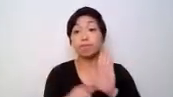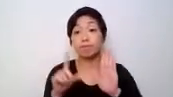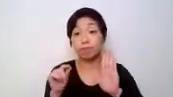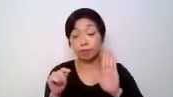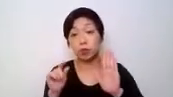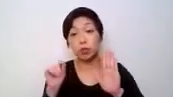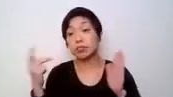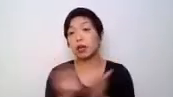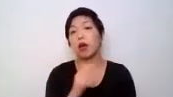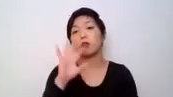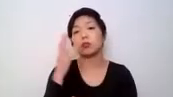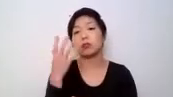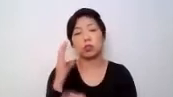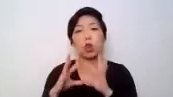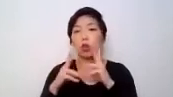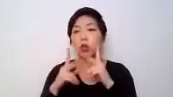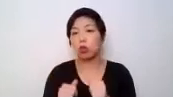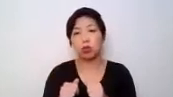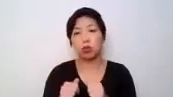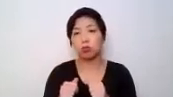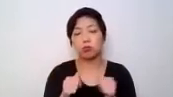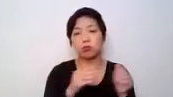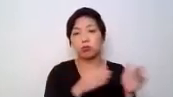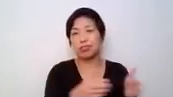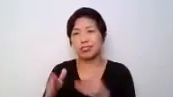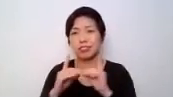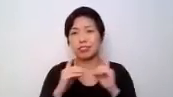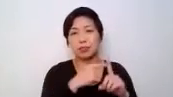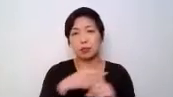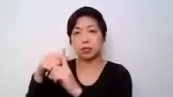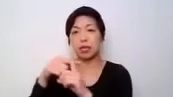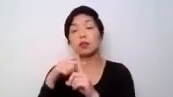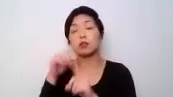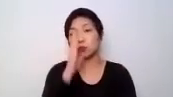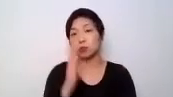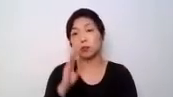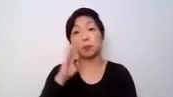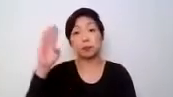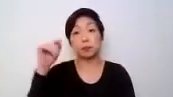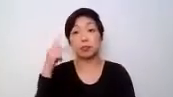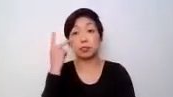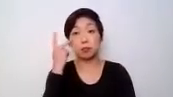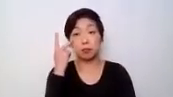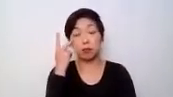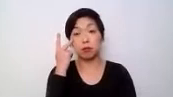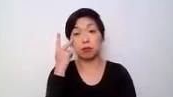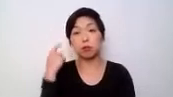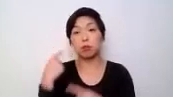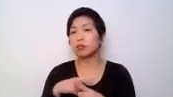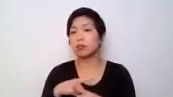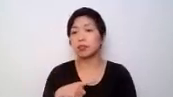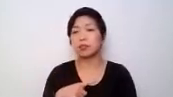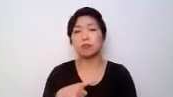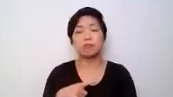está acontecendo em todos os cemitérios do Brasil principalmente nos cemitérios de São Paulo que existe uma riqueza